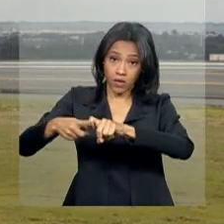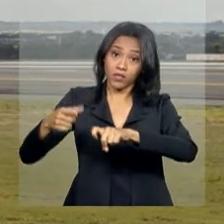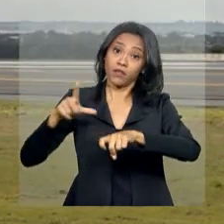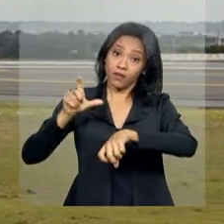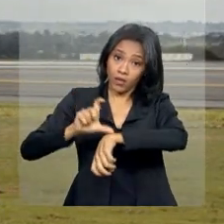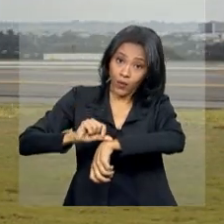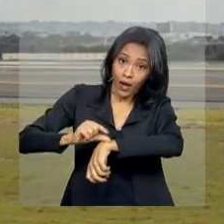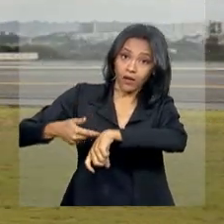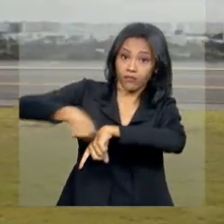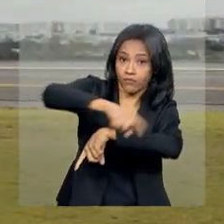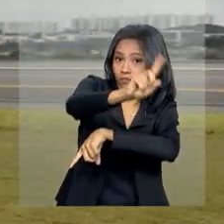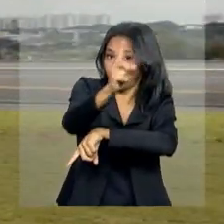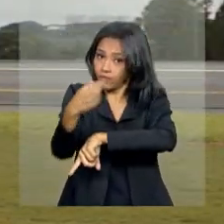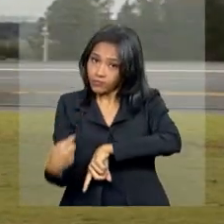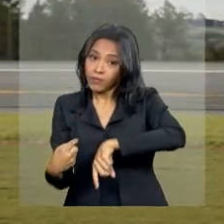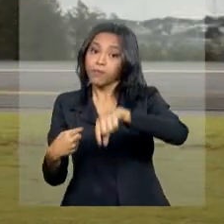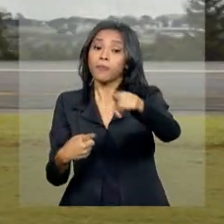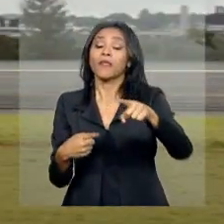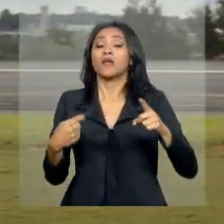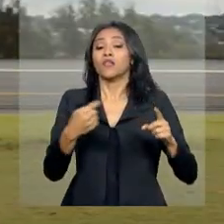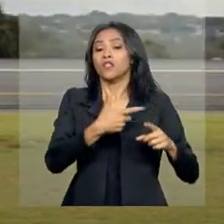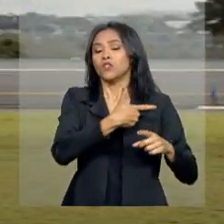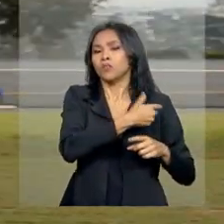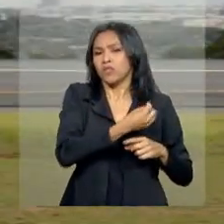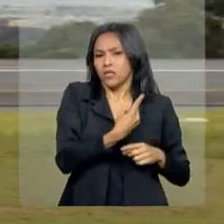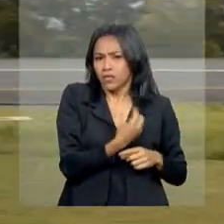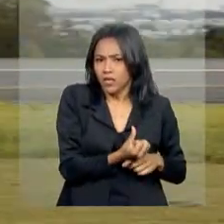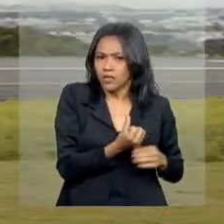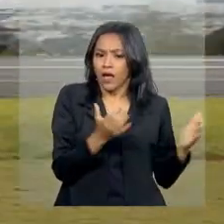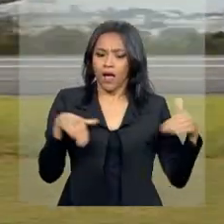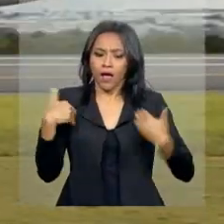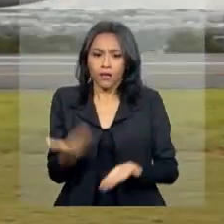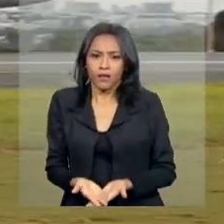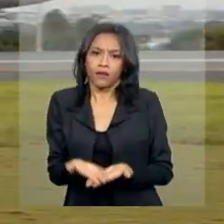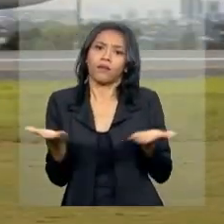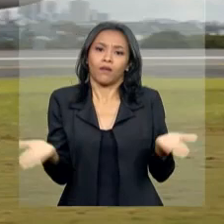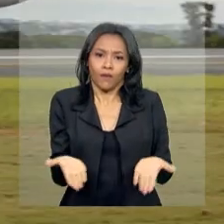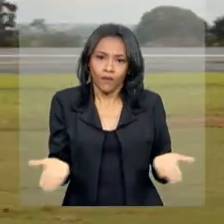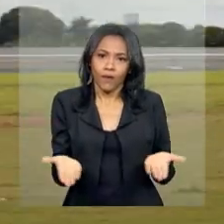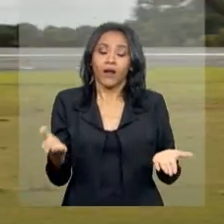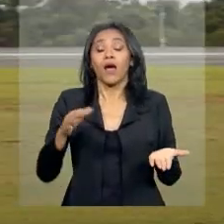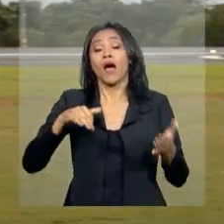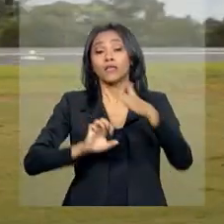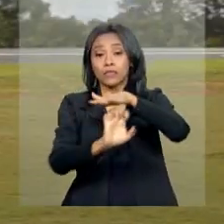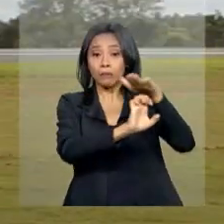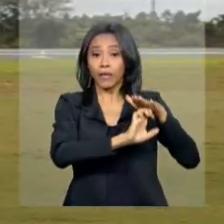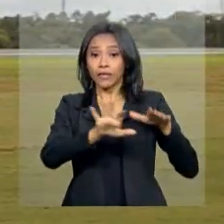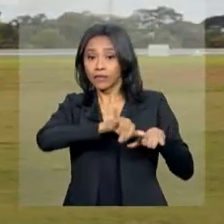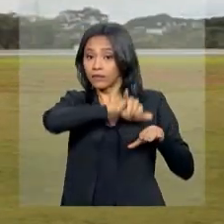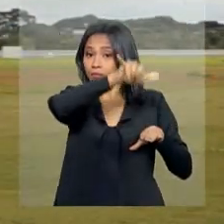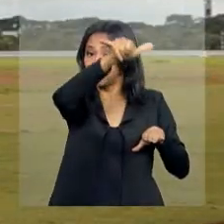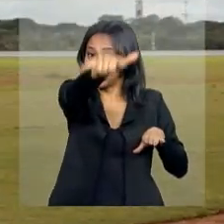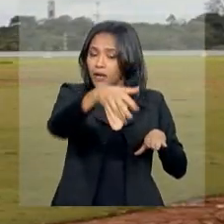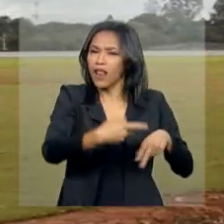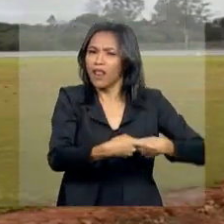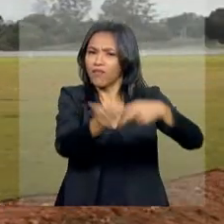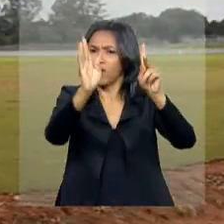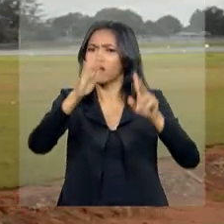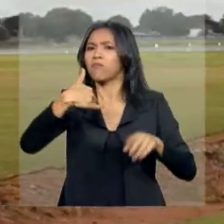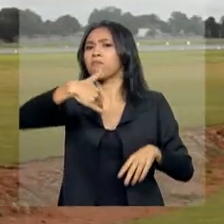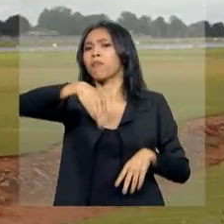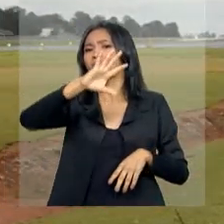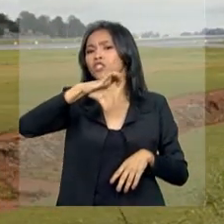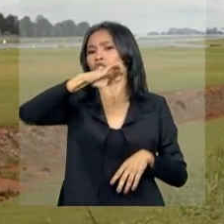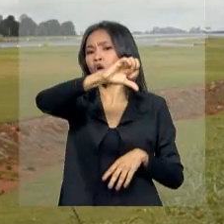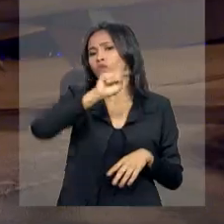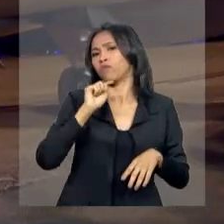De junho de 2016 até junho de 2018, as companhias de aviação civil transportaram mais de 9 mil